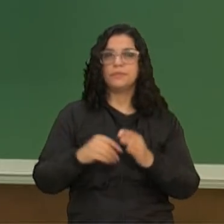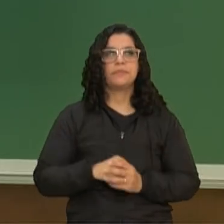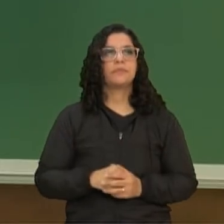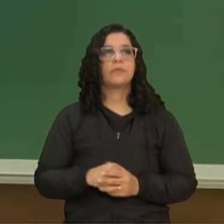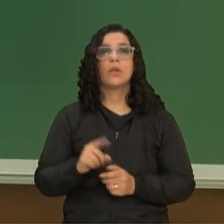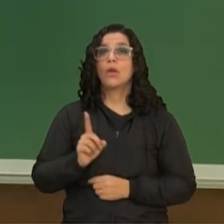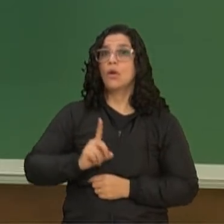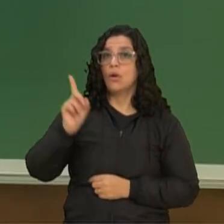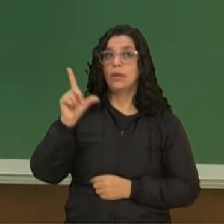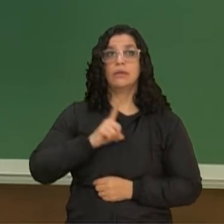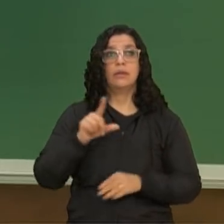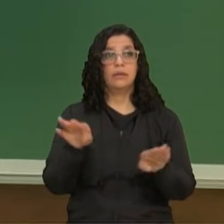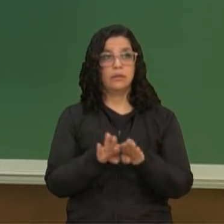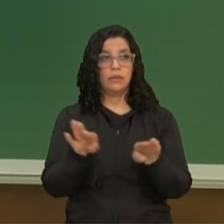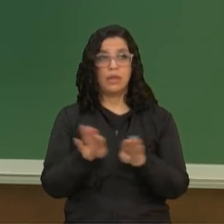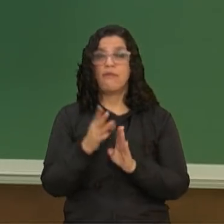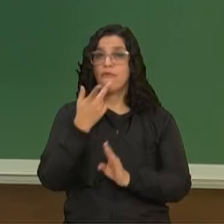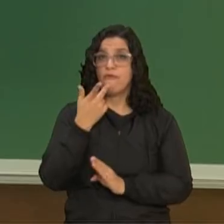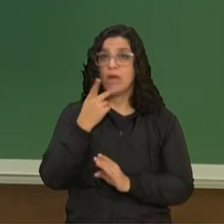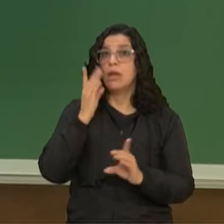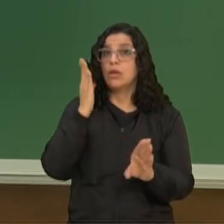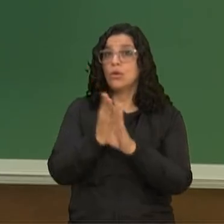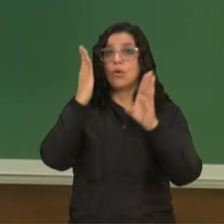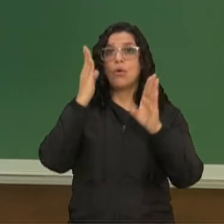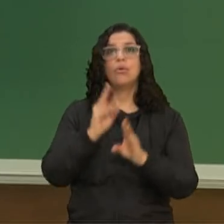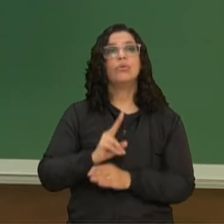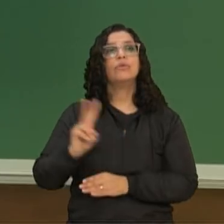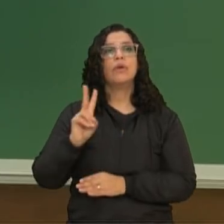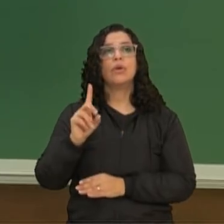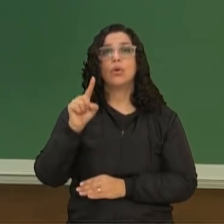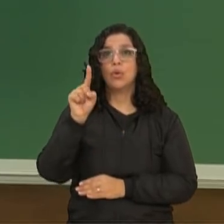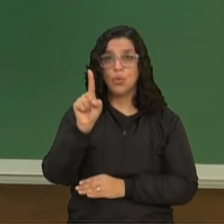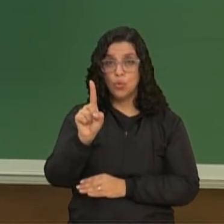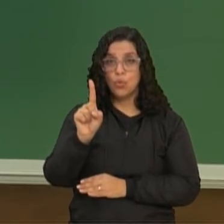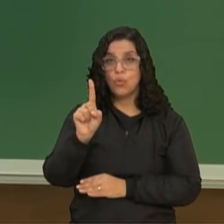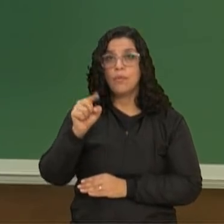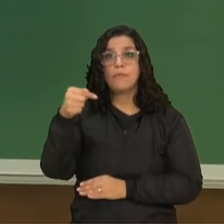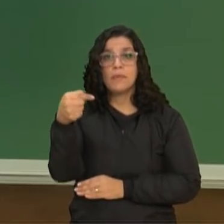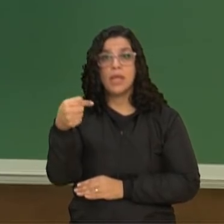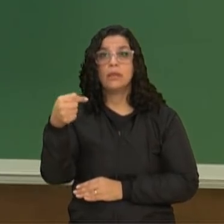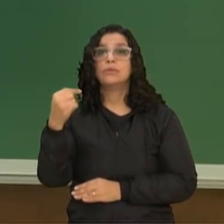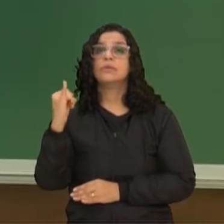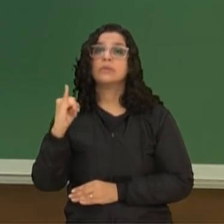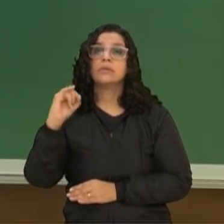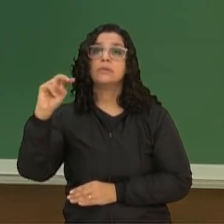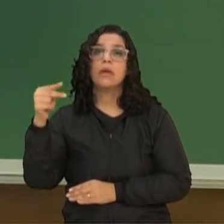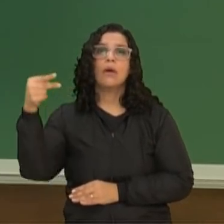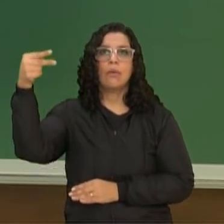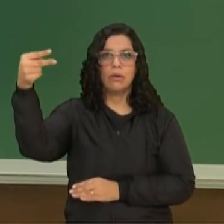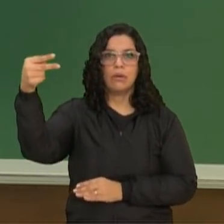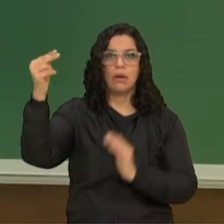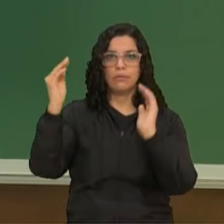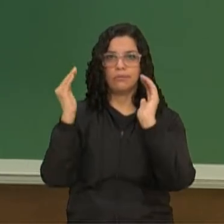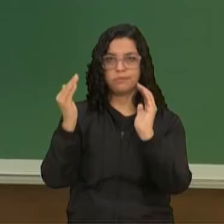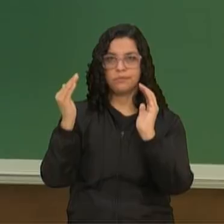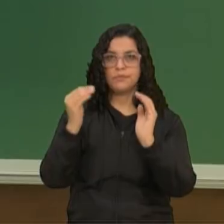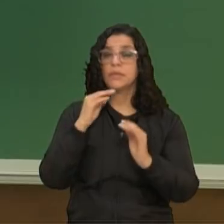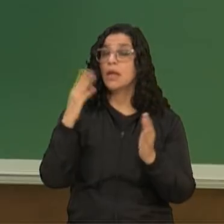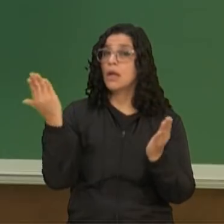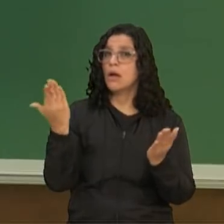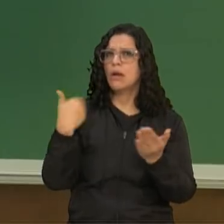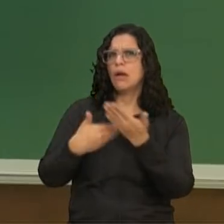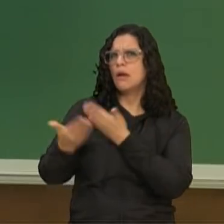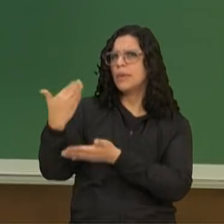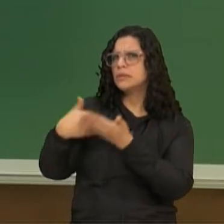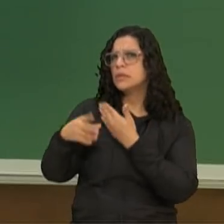aqui, nós temos, determine o valor de 1 menos i ao quadrado. Então, até a aula passada,